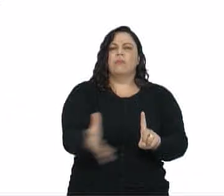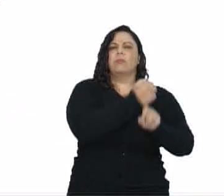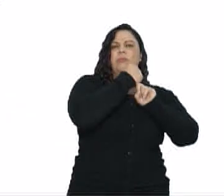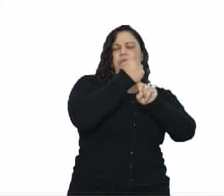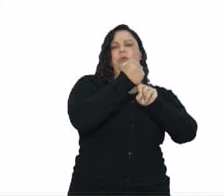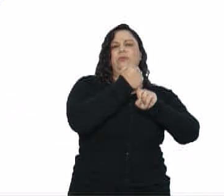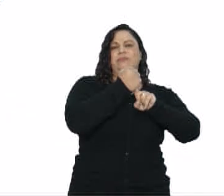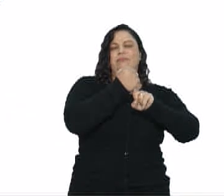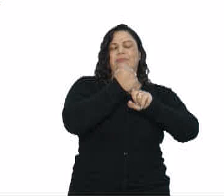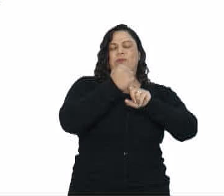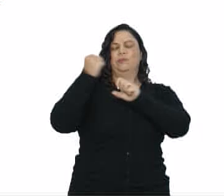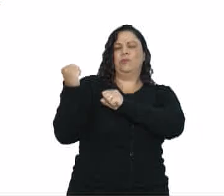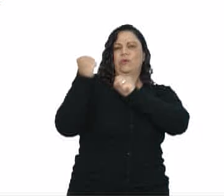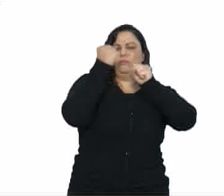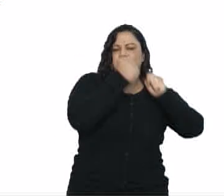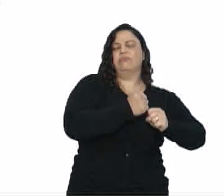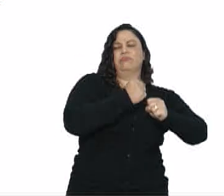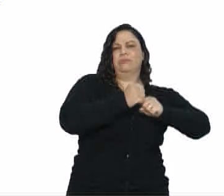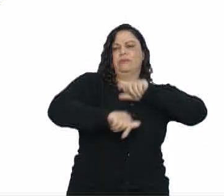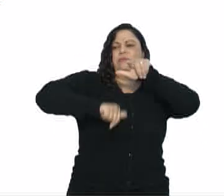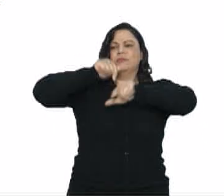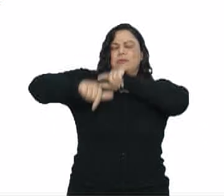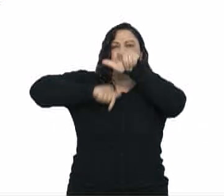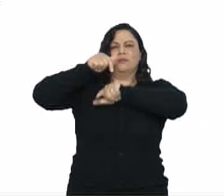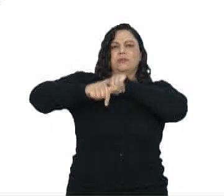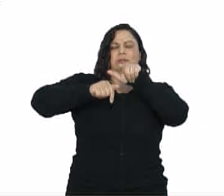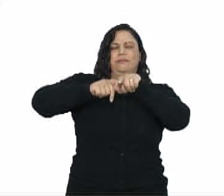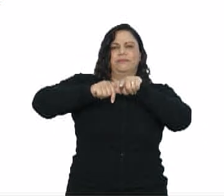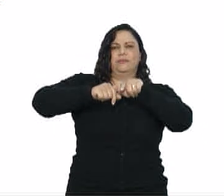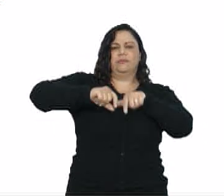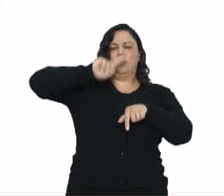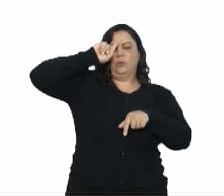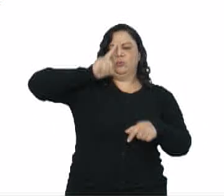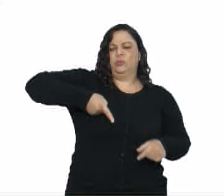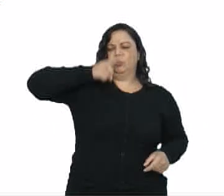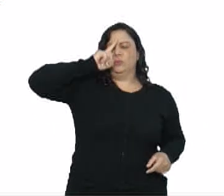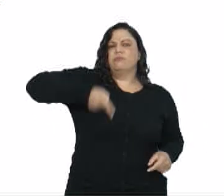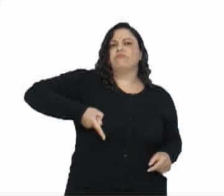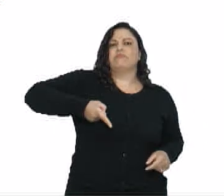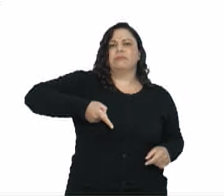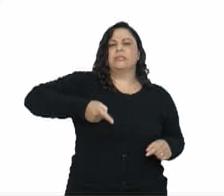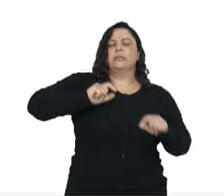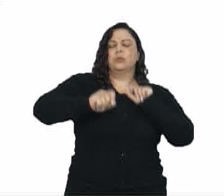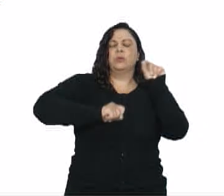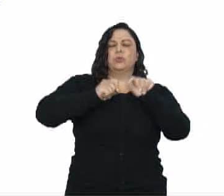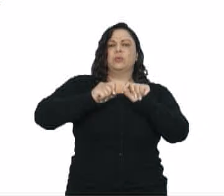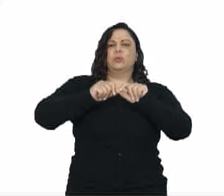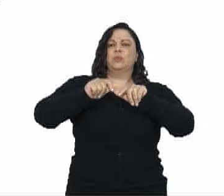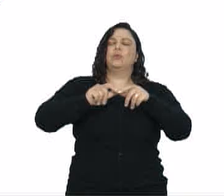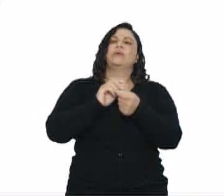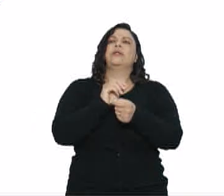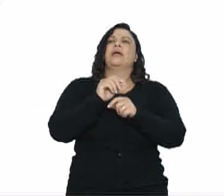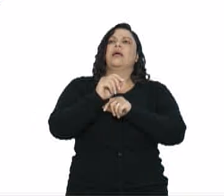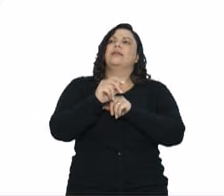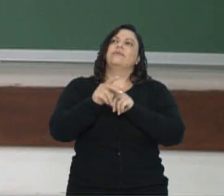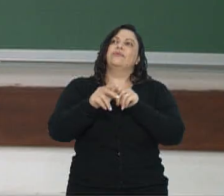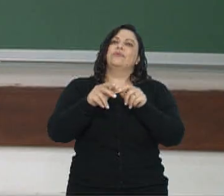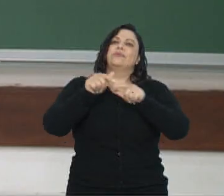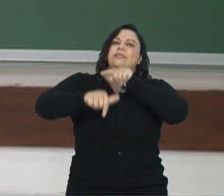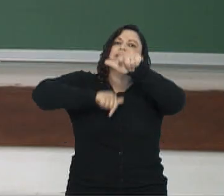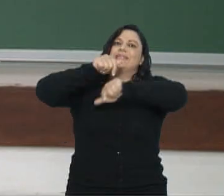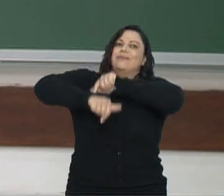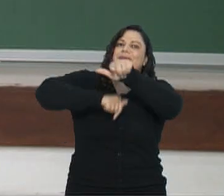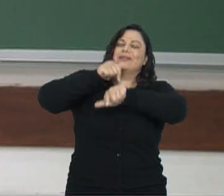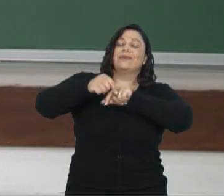pelo proletariado. É a chamada ditadura do proletariado. O que acontece? Depois dessa briga entre os